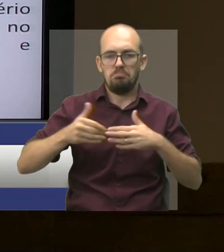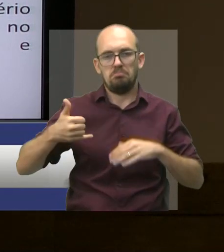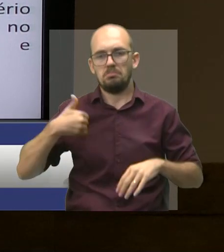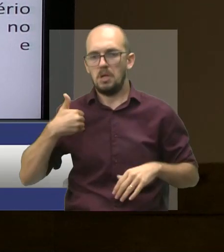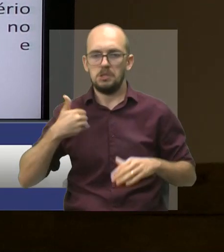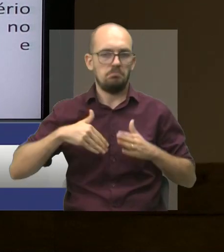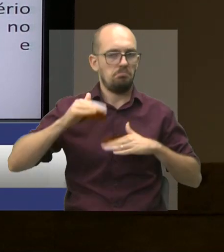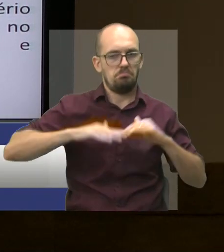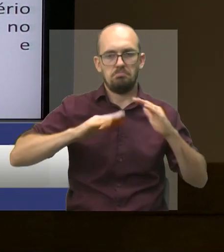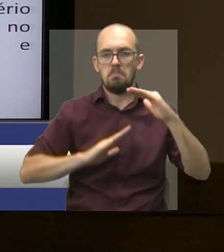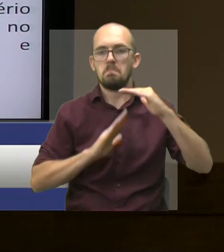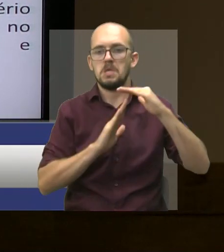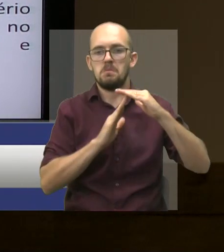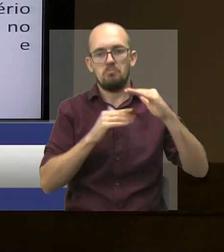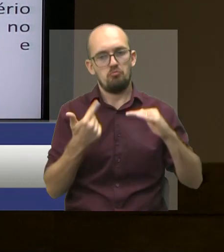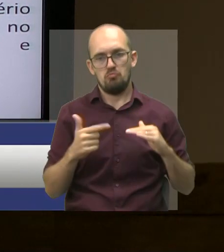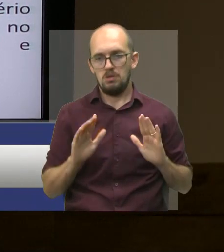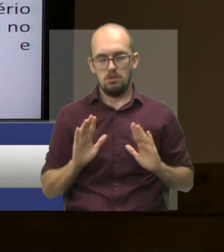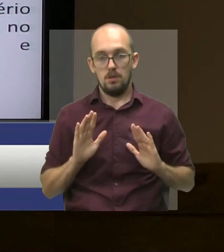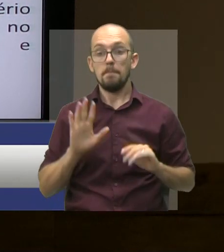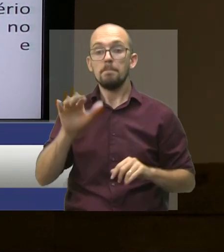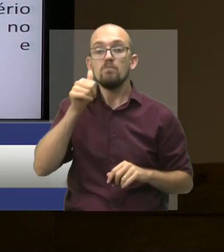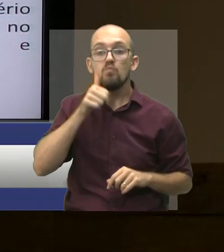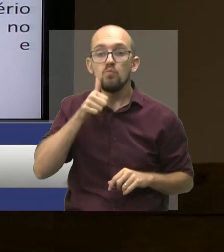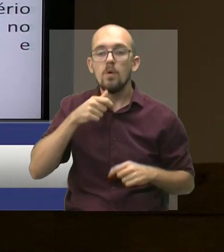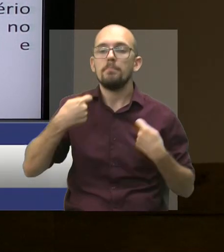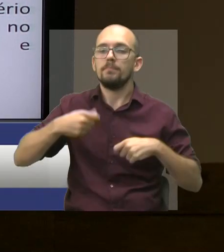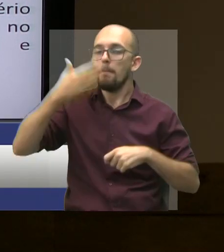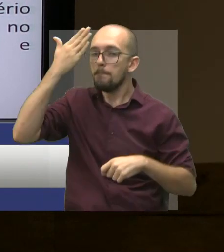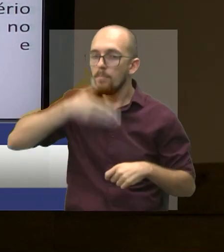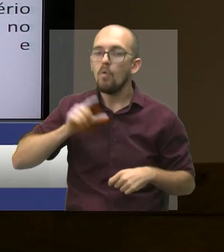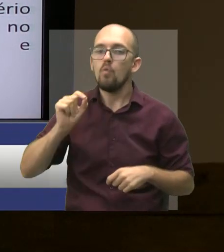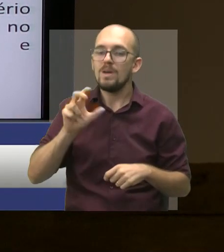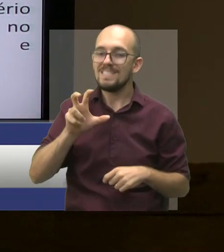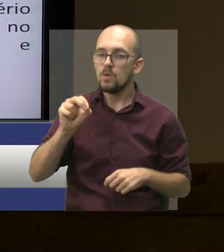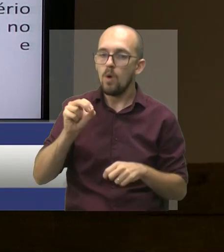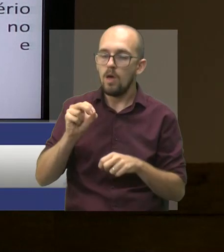aposentar, desde que a mulher comprove 50 anos.